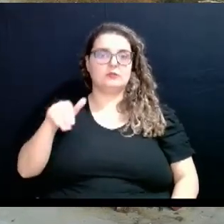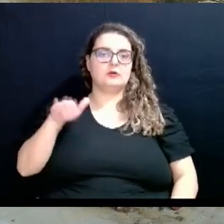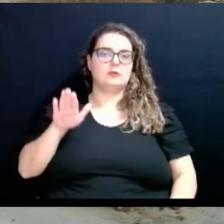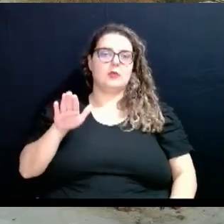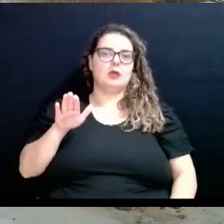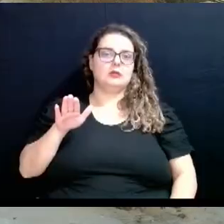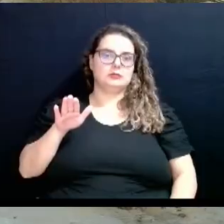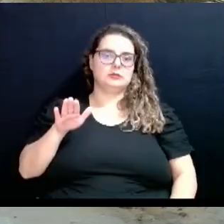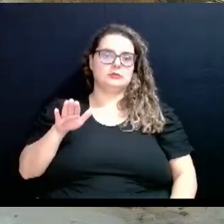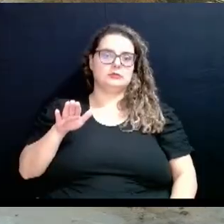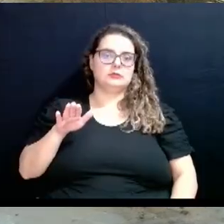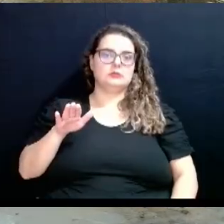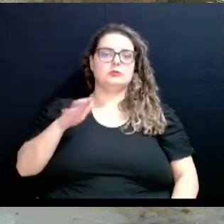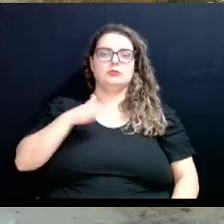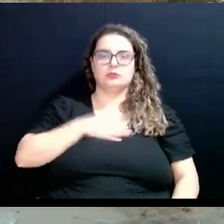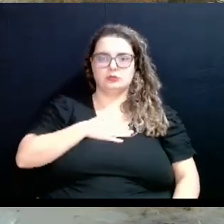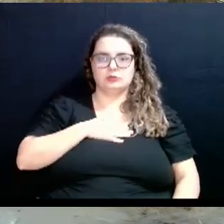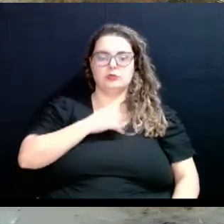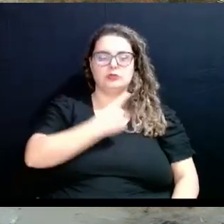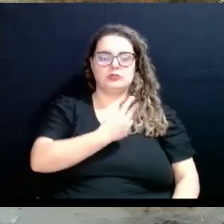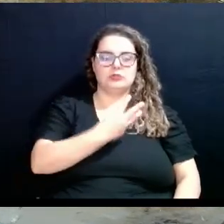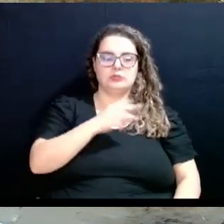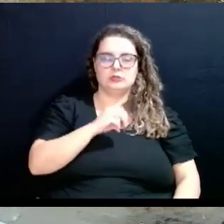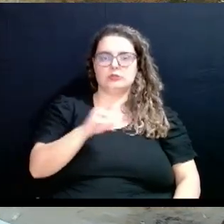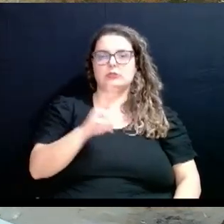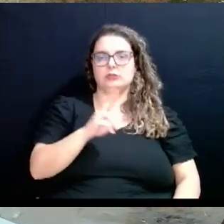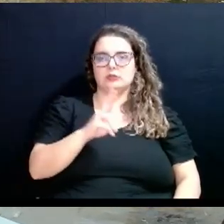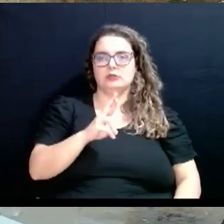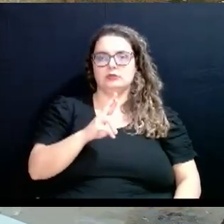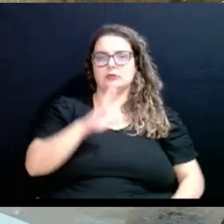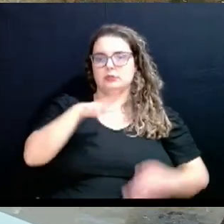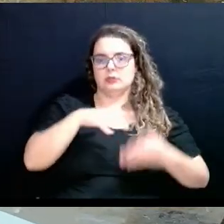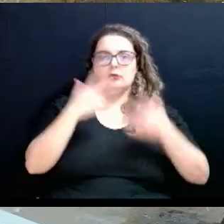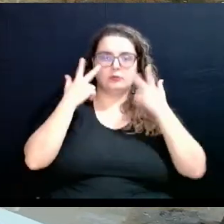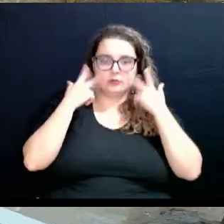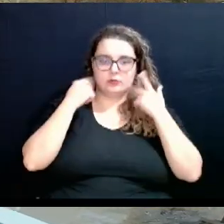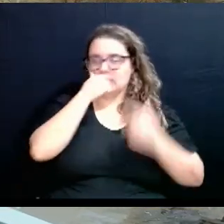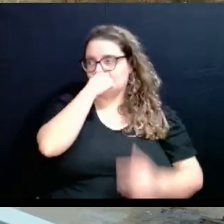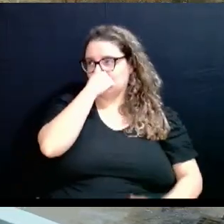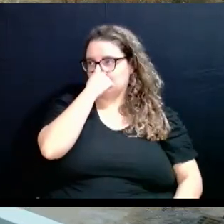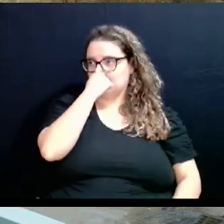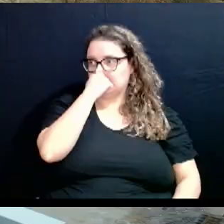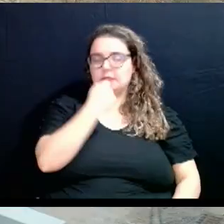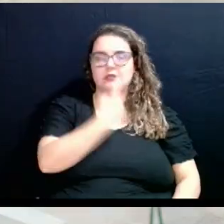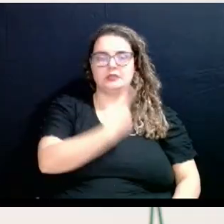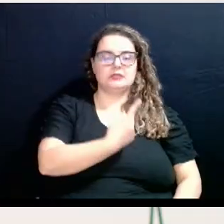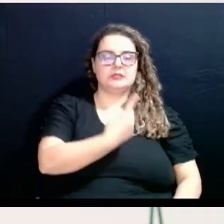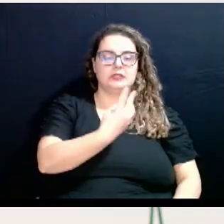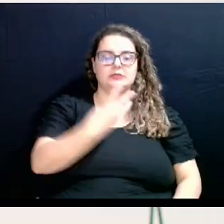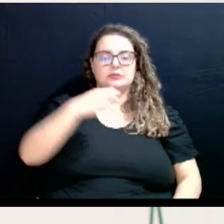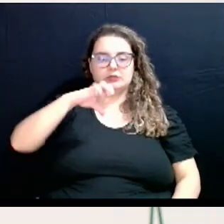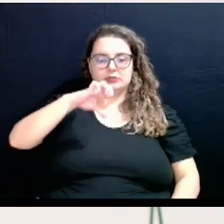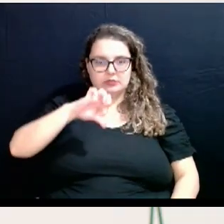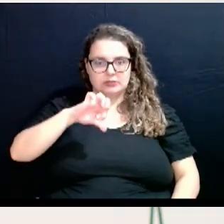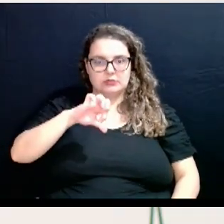9,28 a mais, além dos meus R$ 130 da conta normal. Então a conta total deu